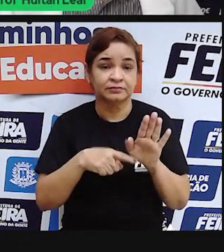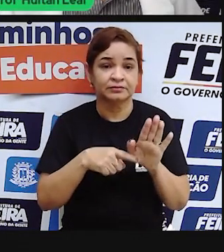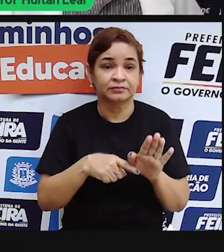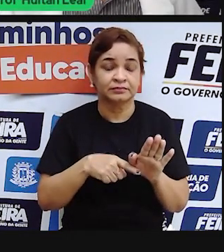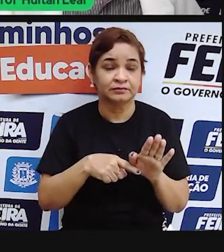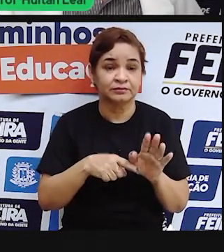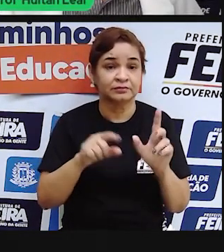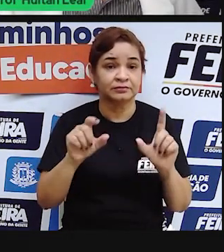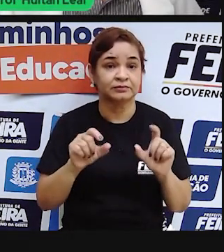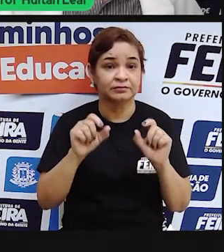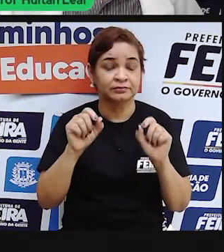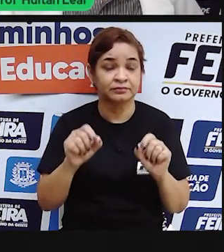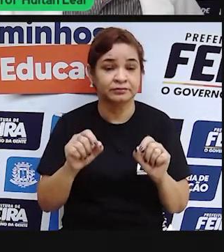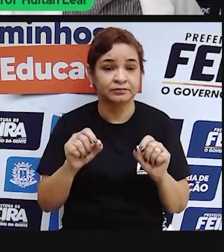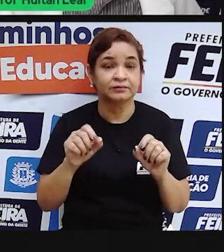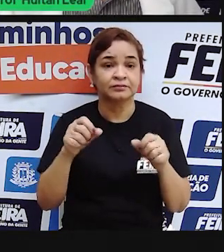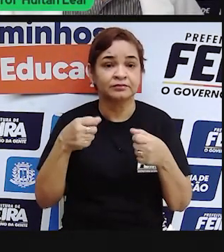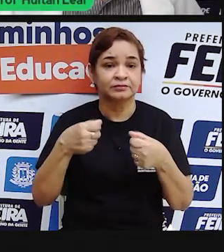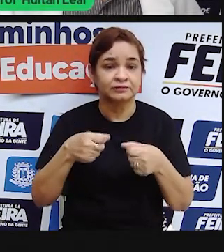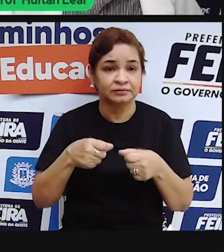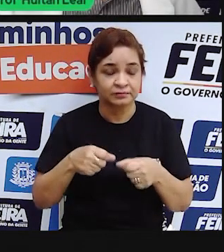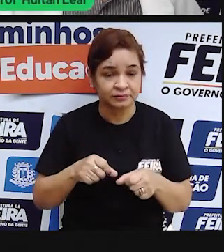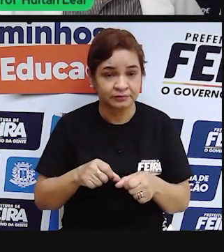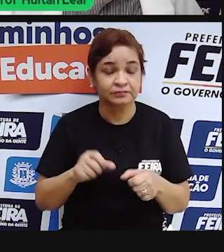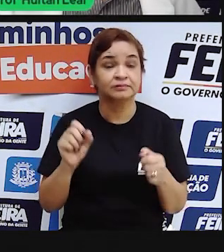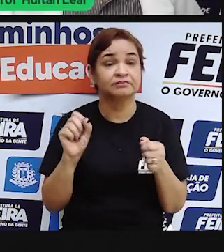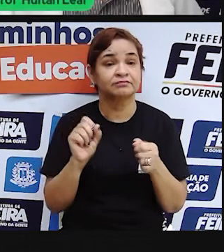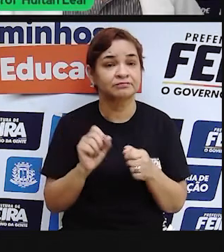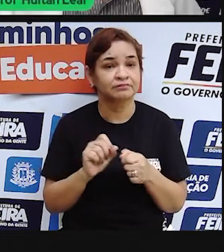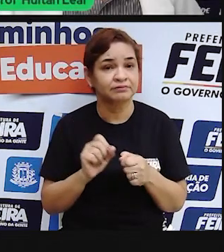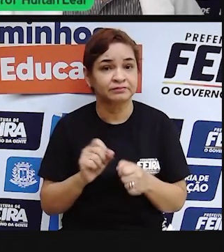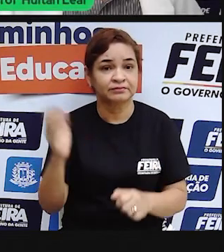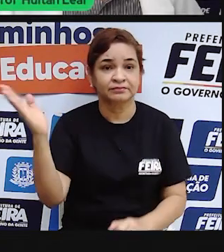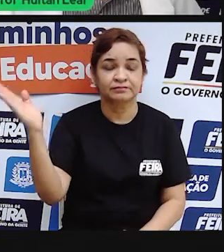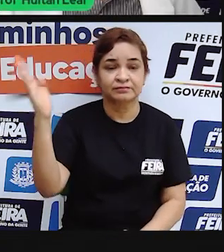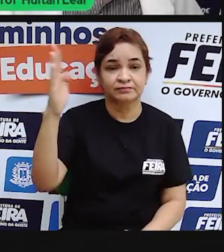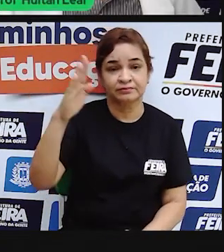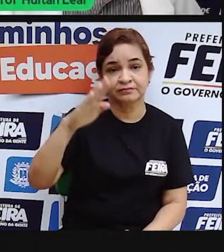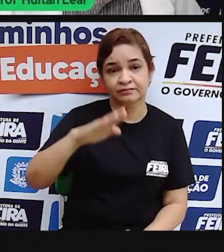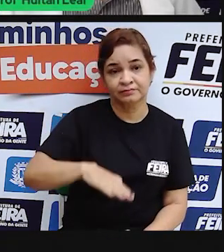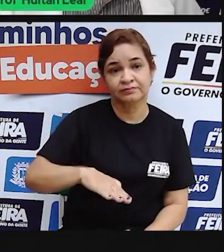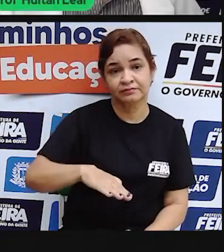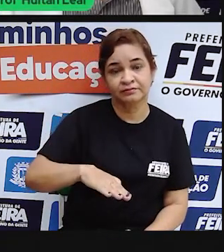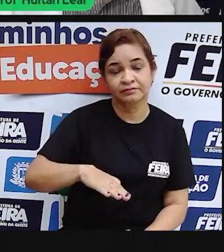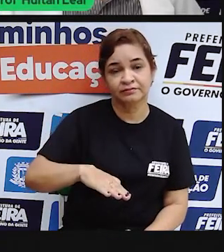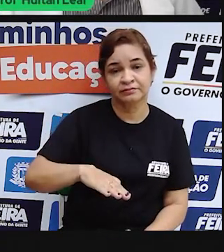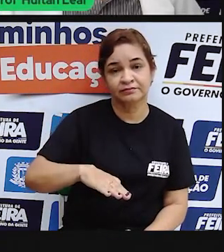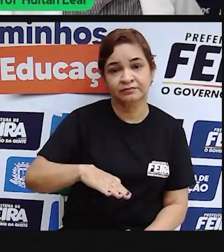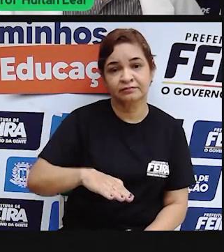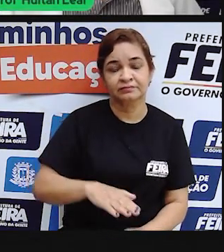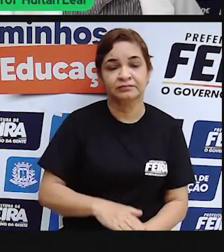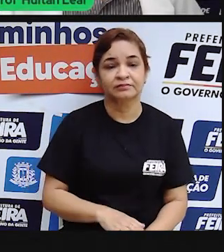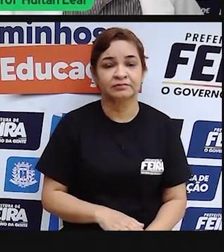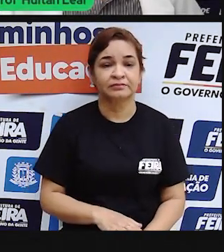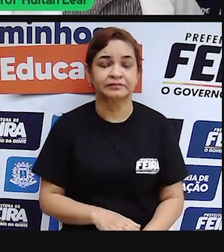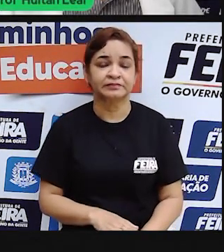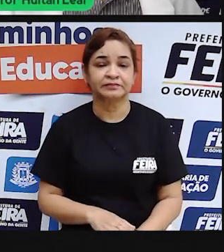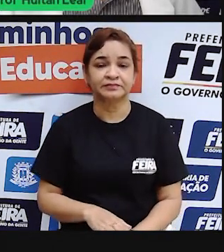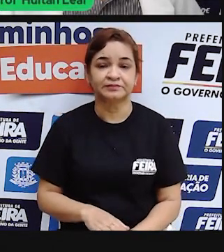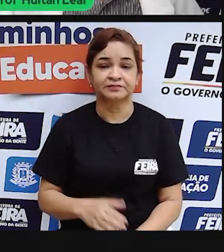ao qual uma ação é direcionada. A ação de chamar foi direcionada ao meu